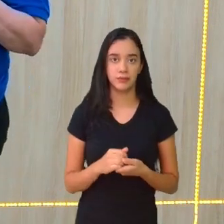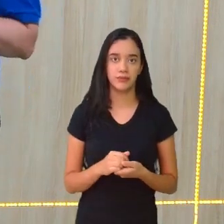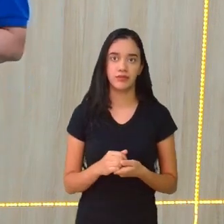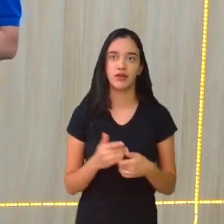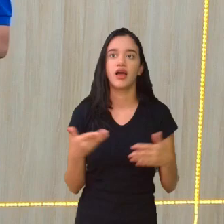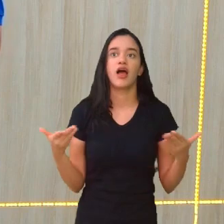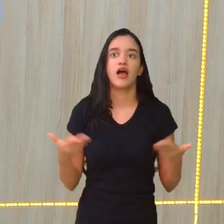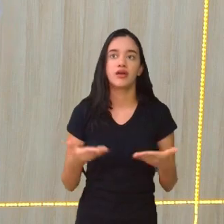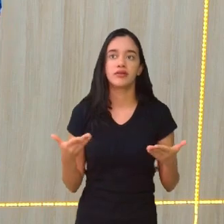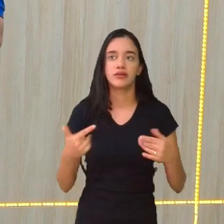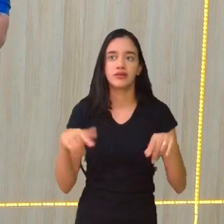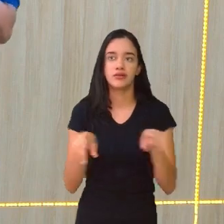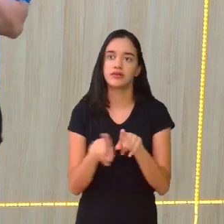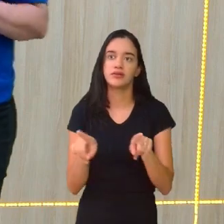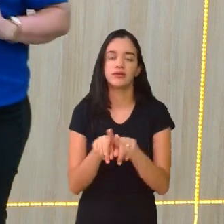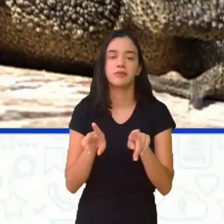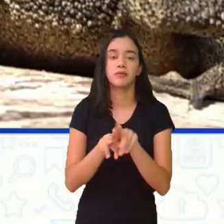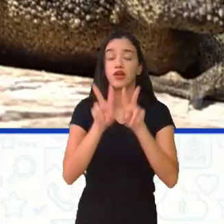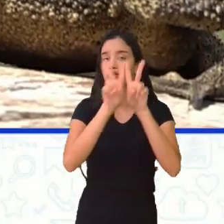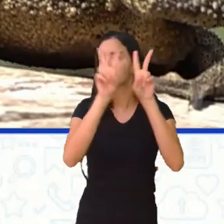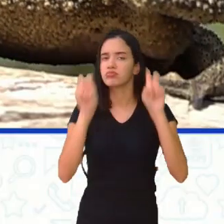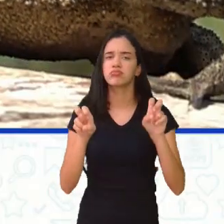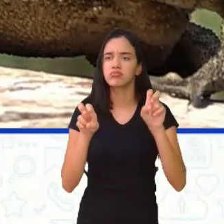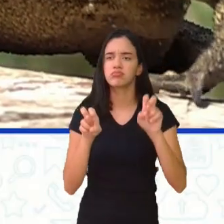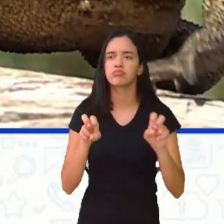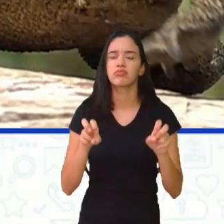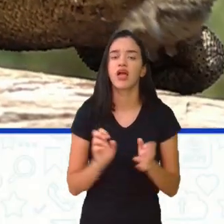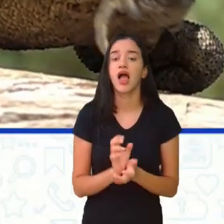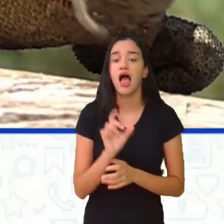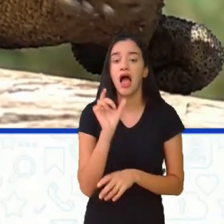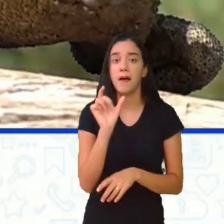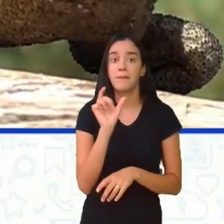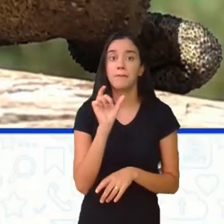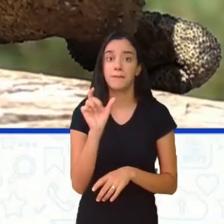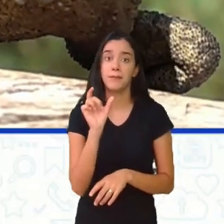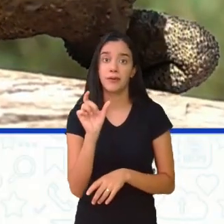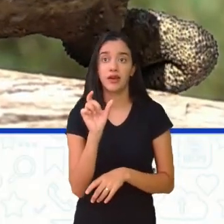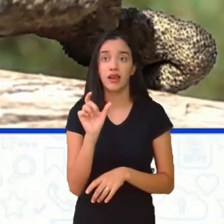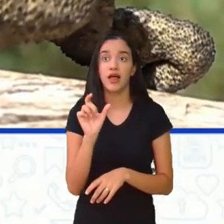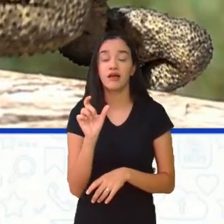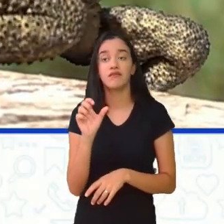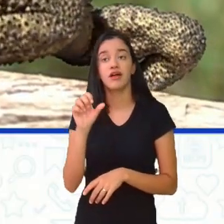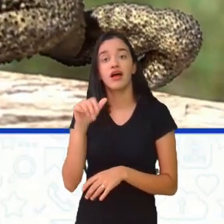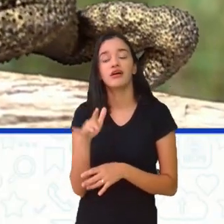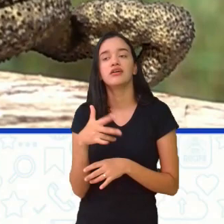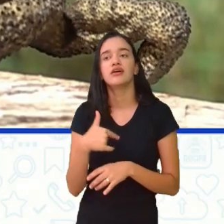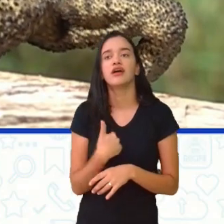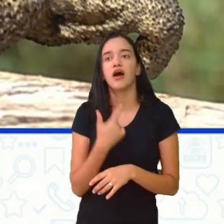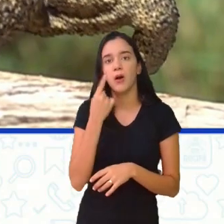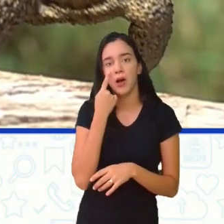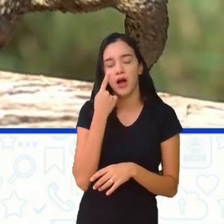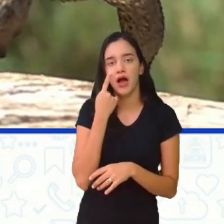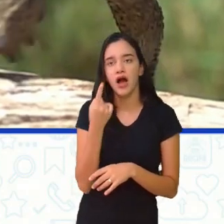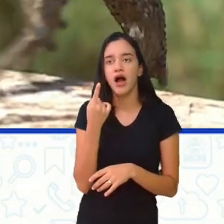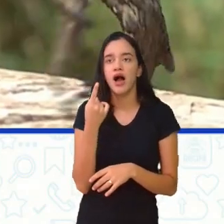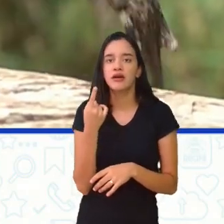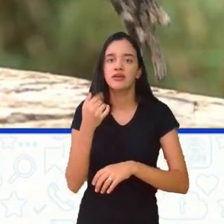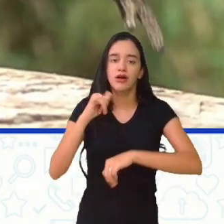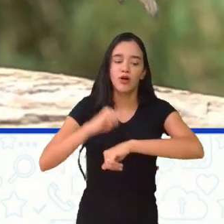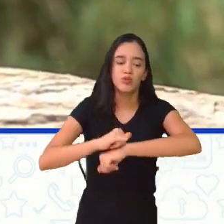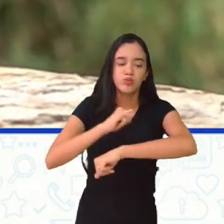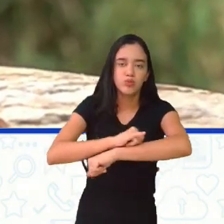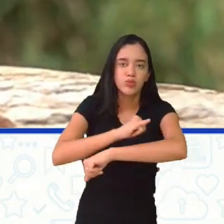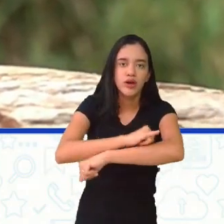Para destacar também as aspas, não é? Para destacar a palavra. E aí temos, a sapa estava na pedra da lagoa, não